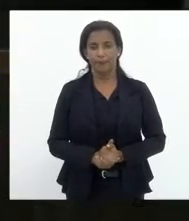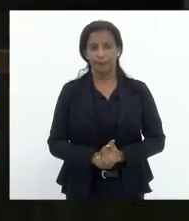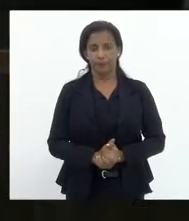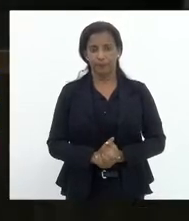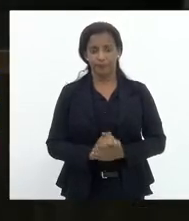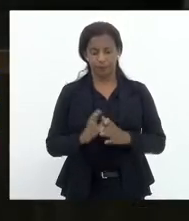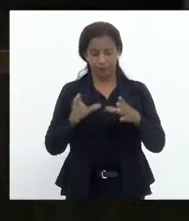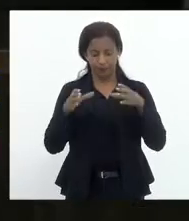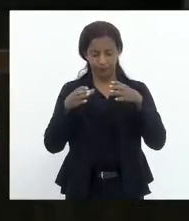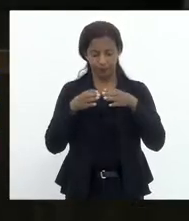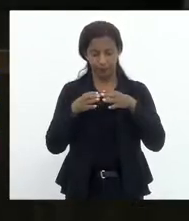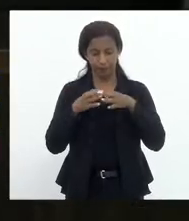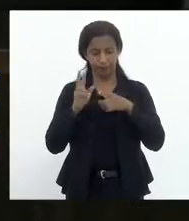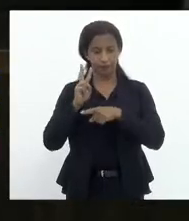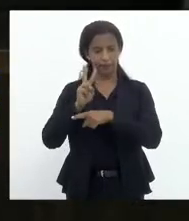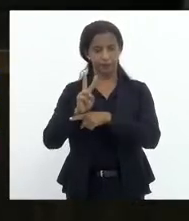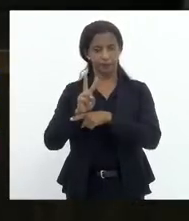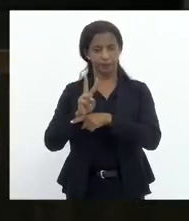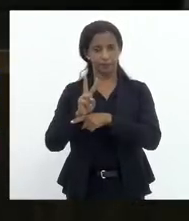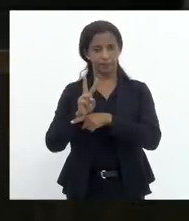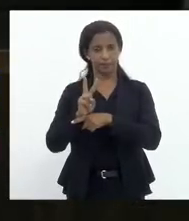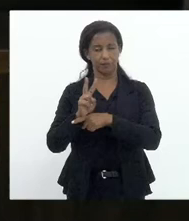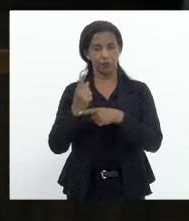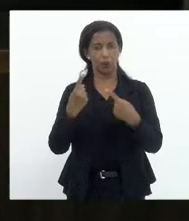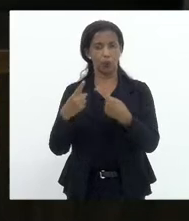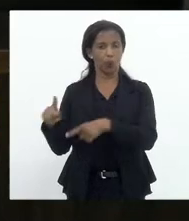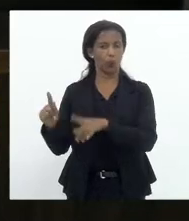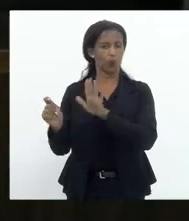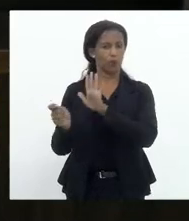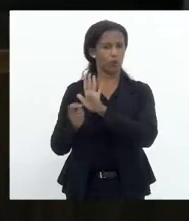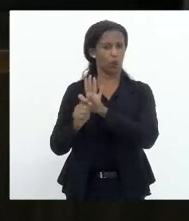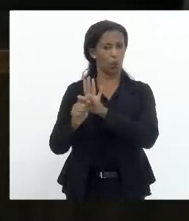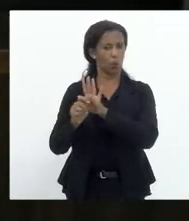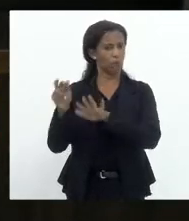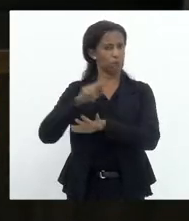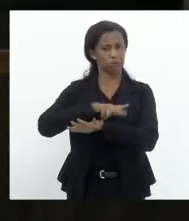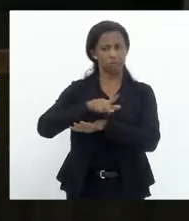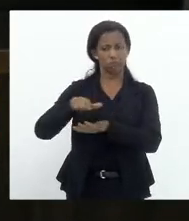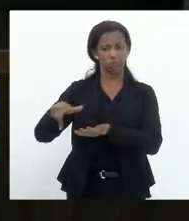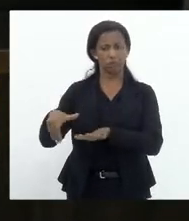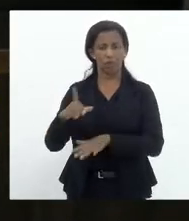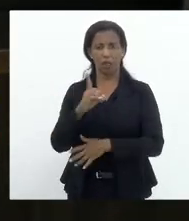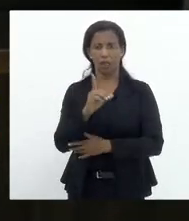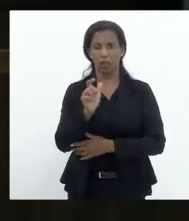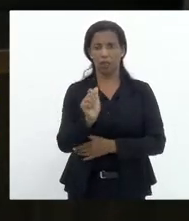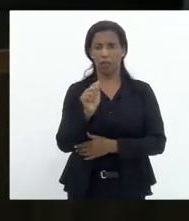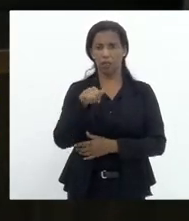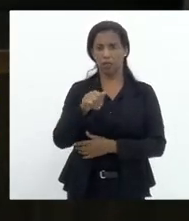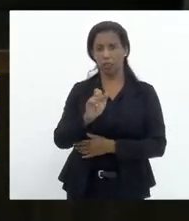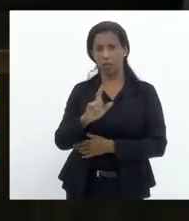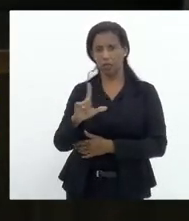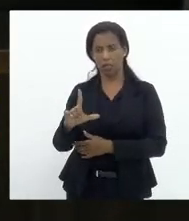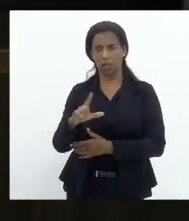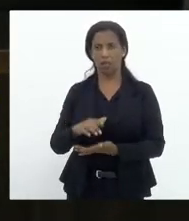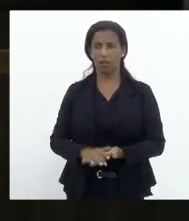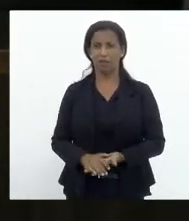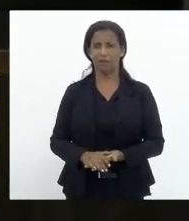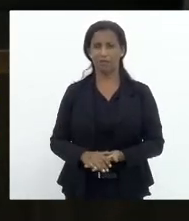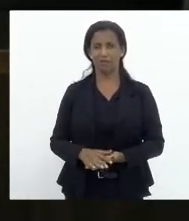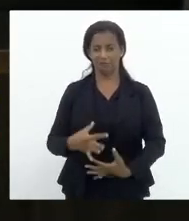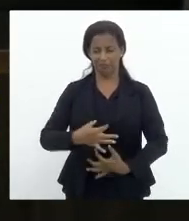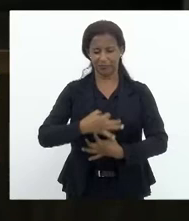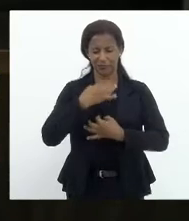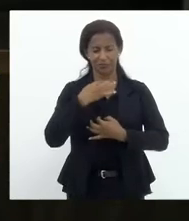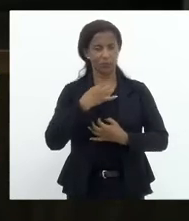e pela comissão de prevenção ao uso de drogas e dependentes químicos em geral Deputado danniel librelon de visual